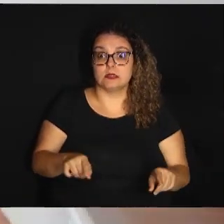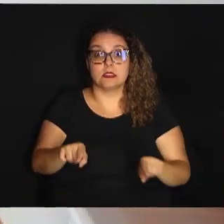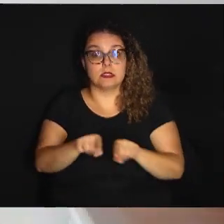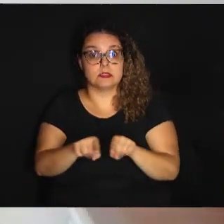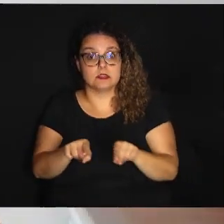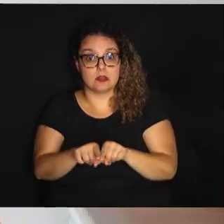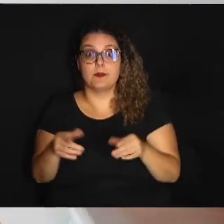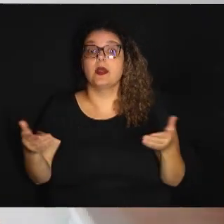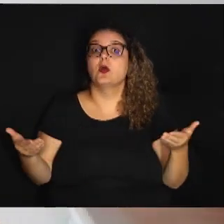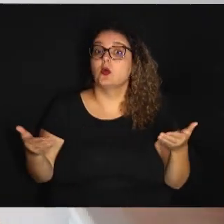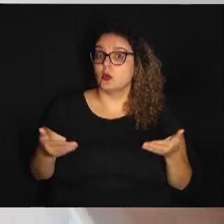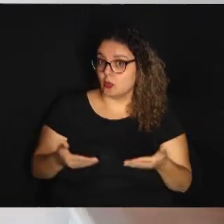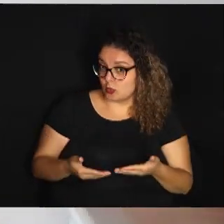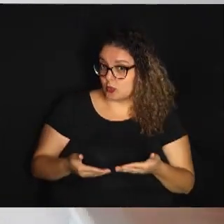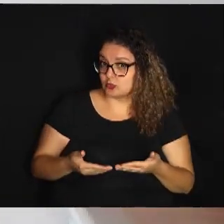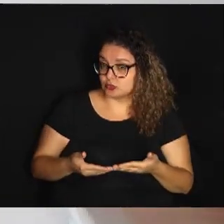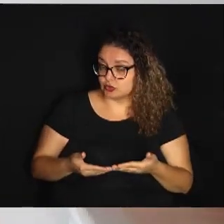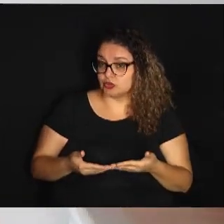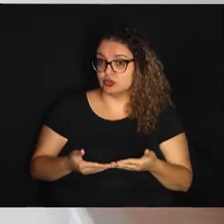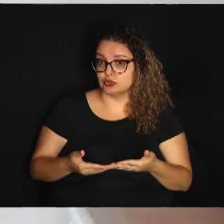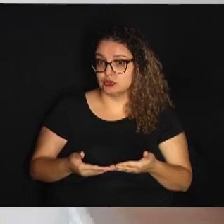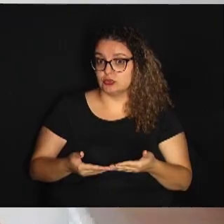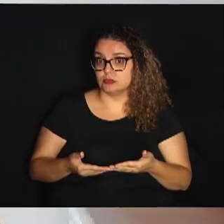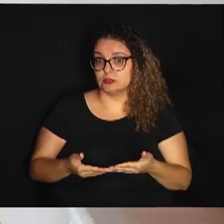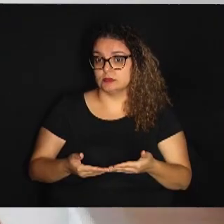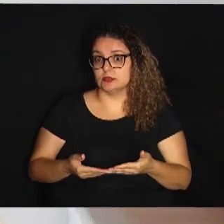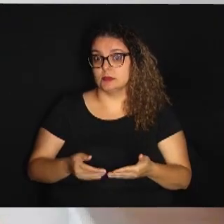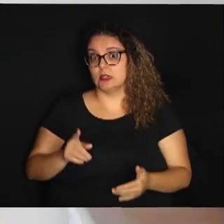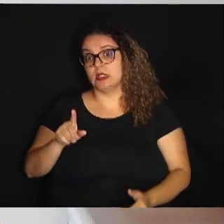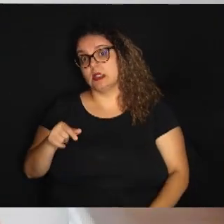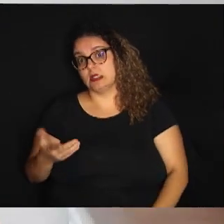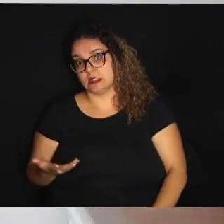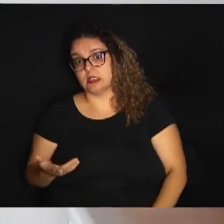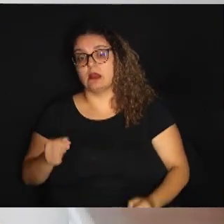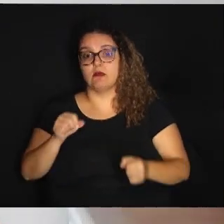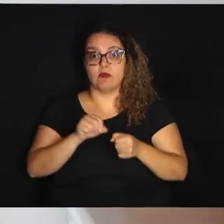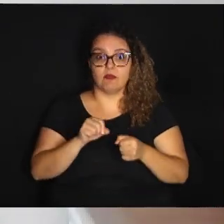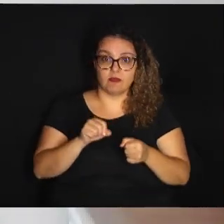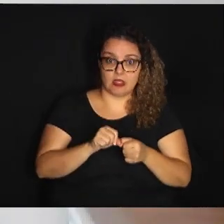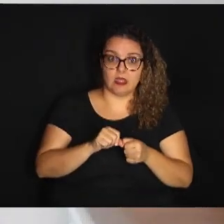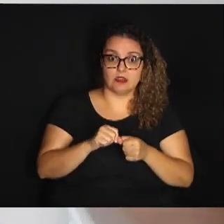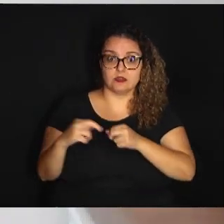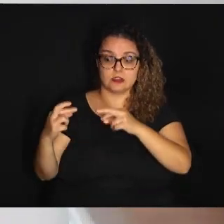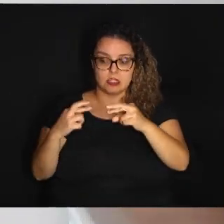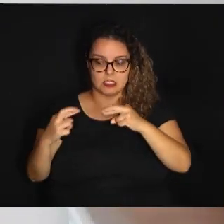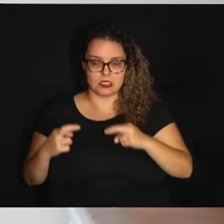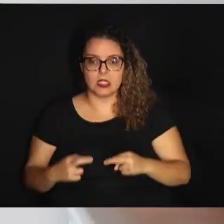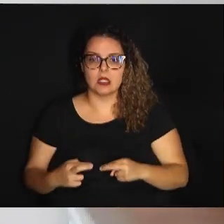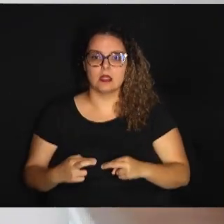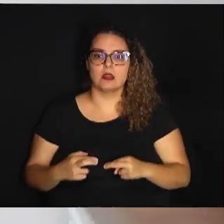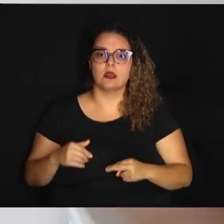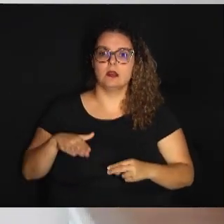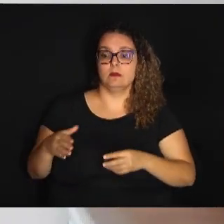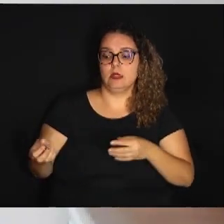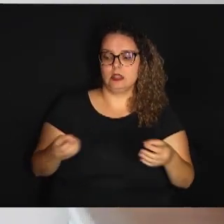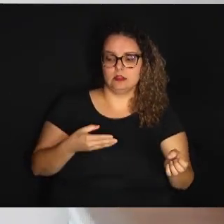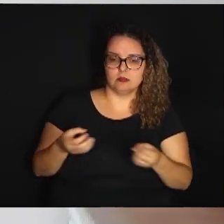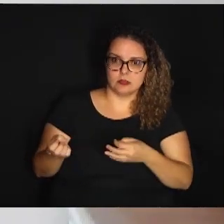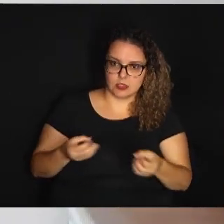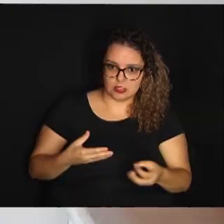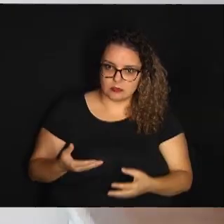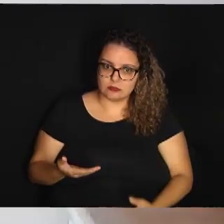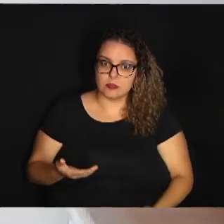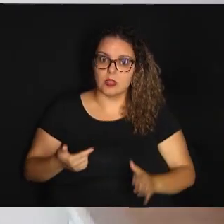esses dados também, hoje, que são, né, que são feitos, que são analisados, eles são